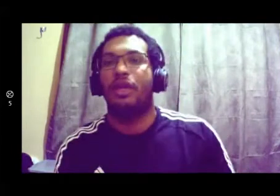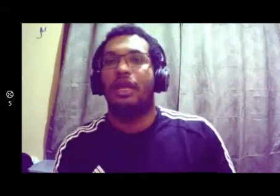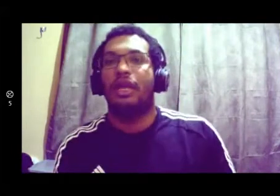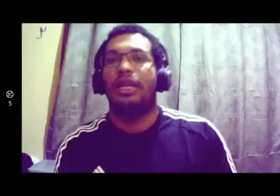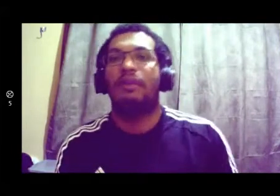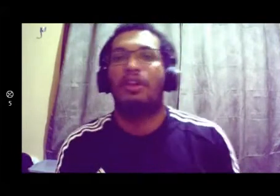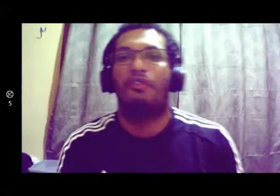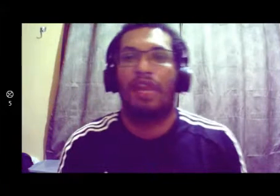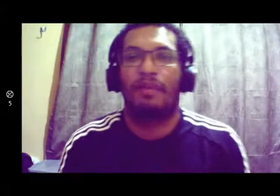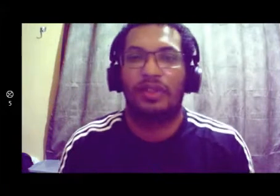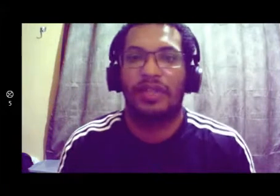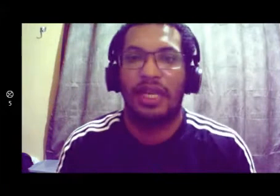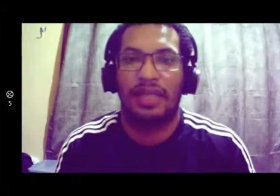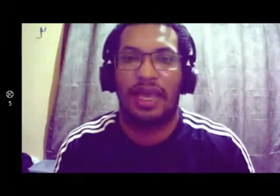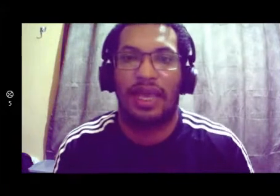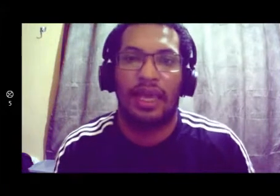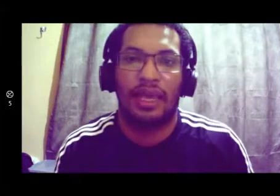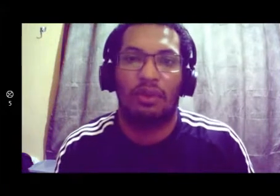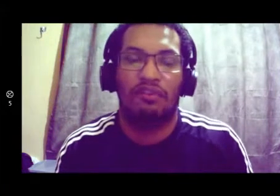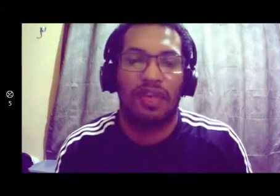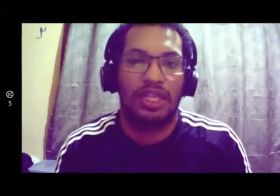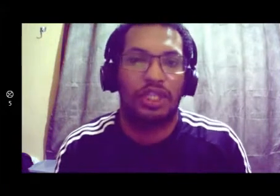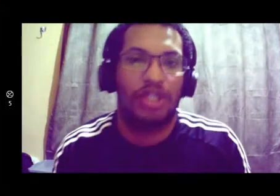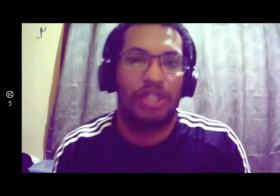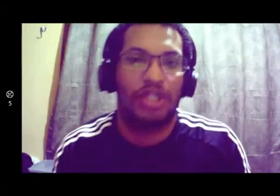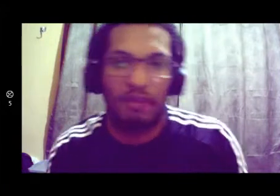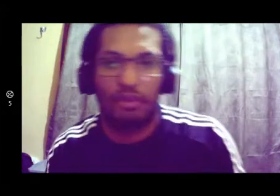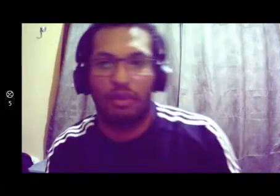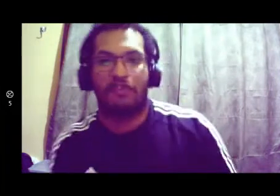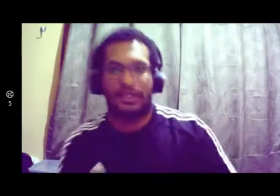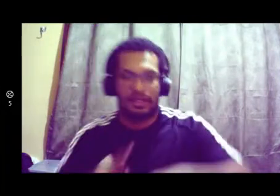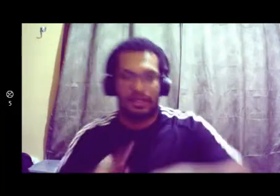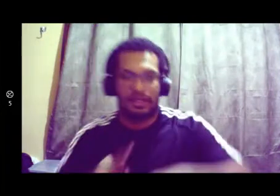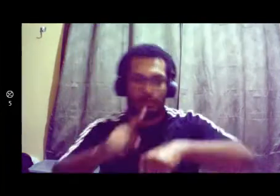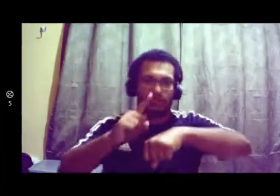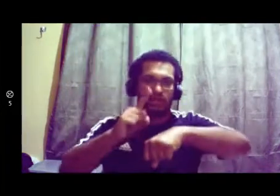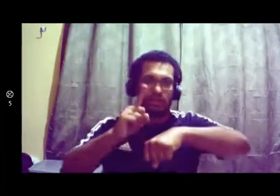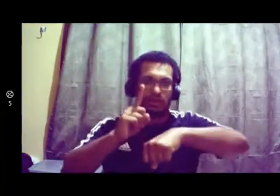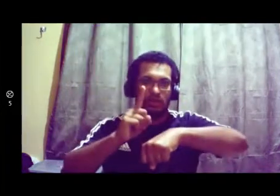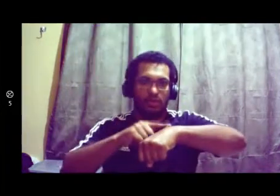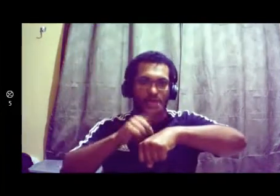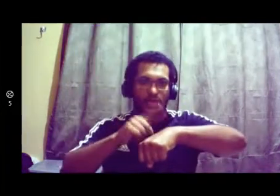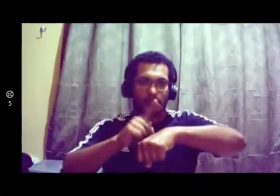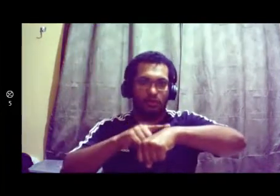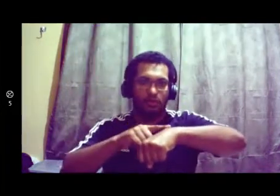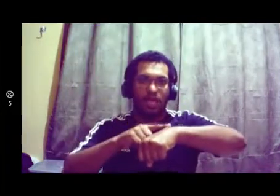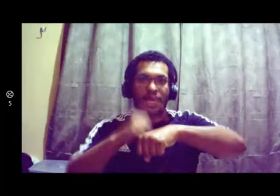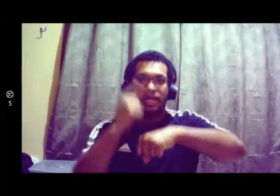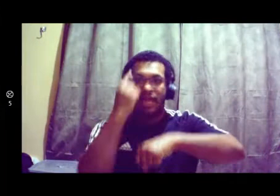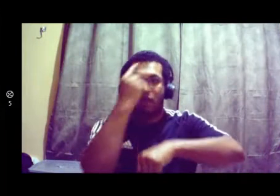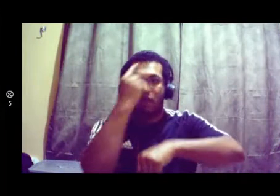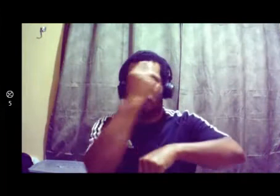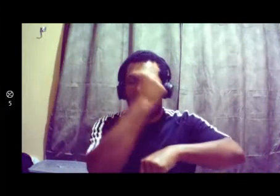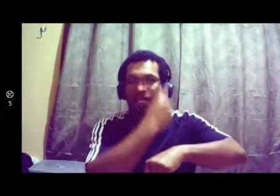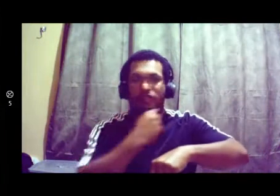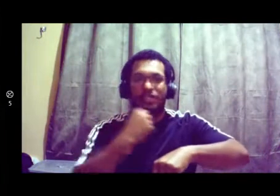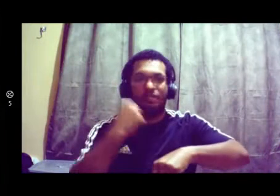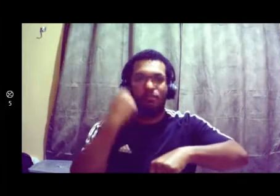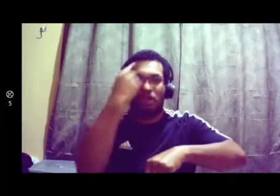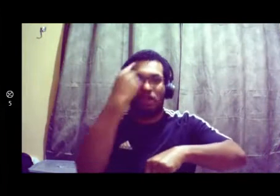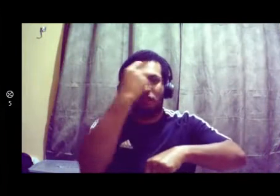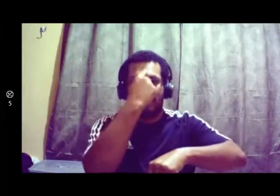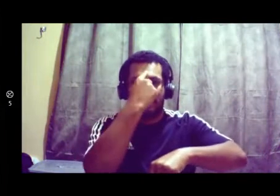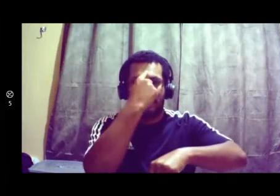Tempo. Lembra que eu falei para vocês, quando eu falei de tempo, eu fiz assim, né, para vocês, ó, tempo. E aí eu falei que